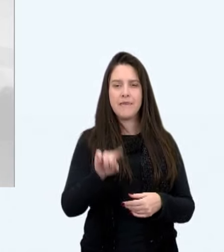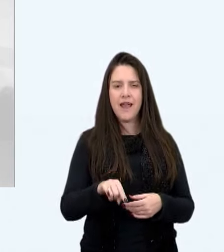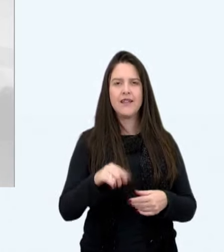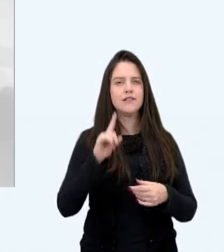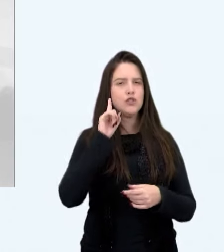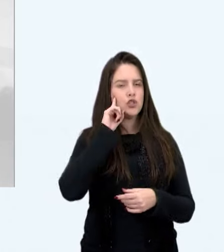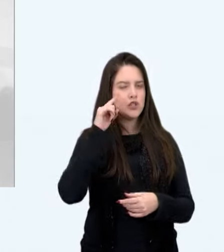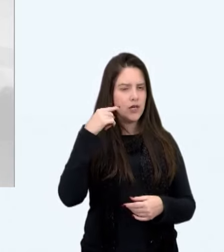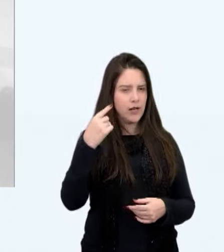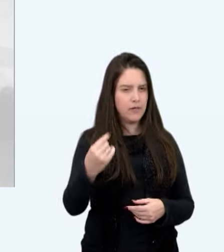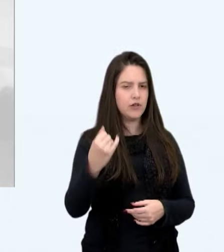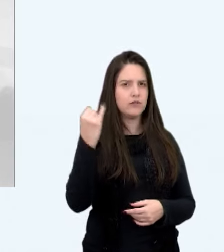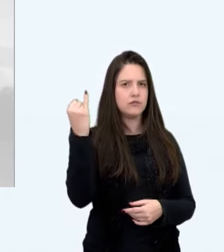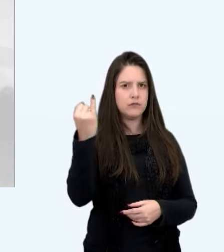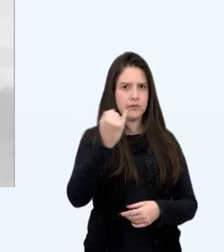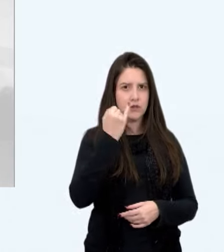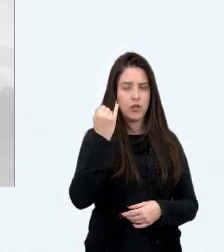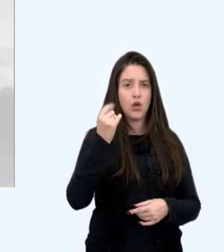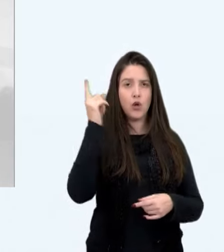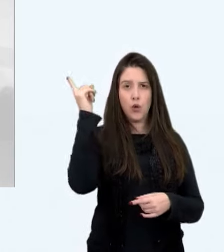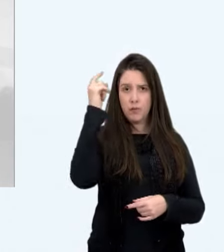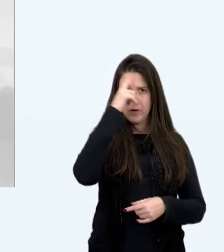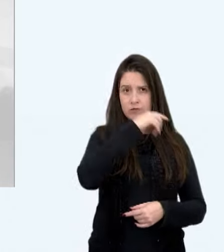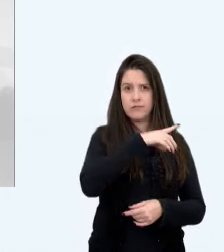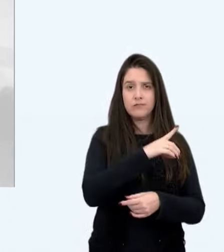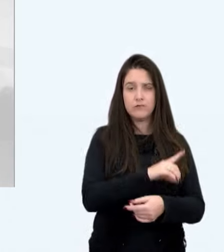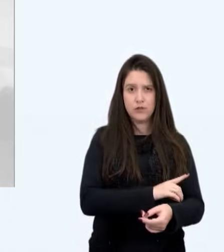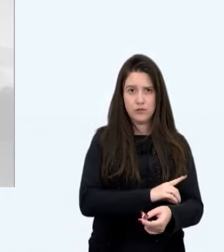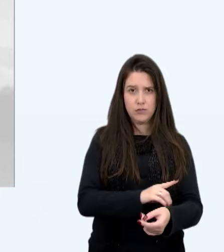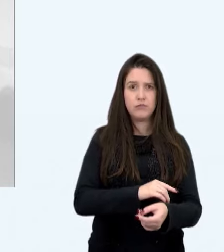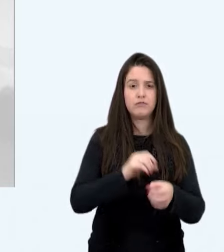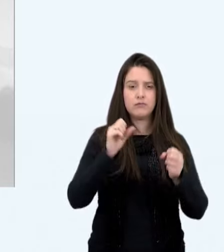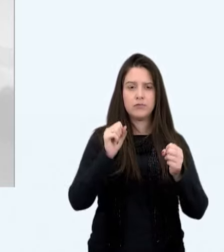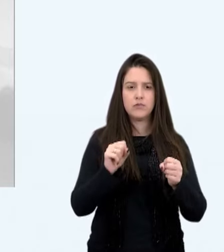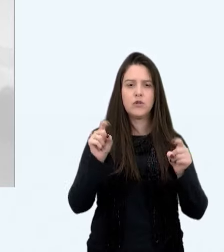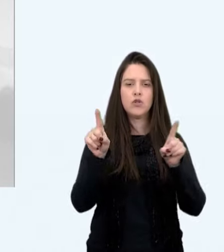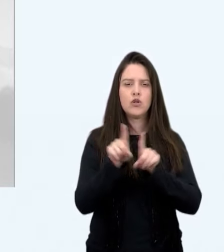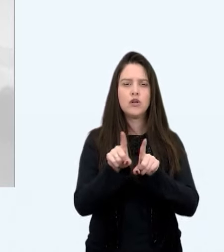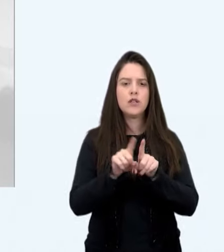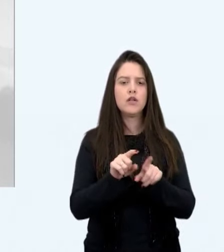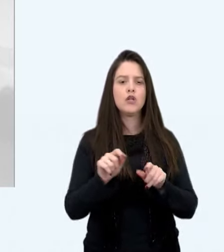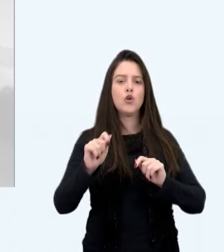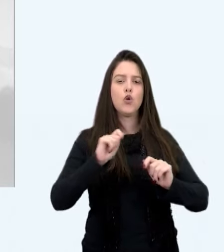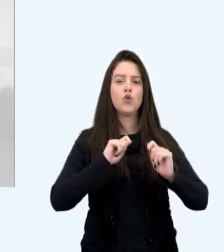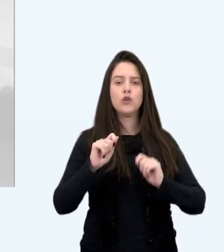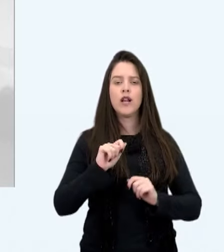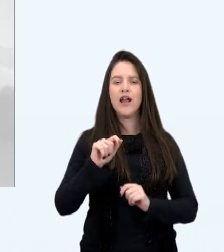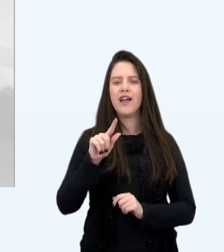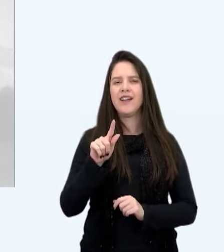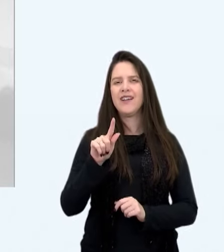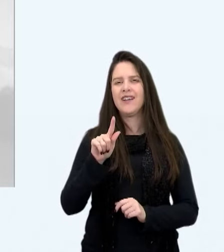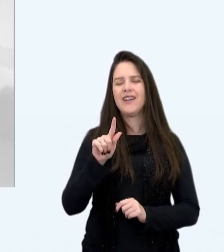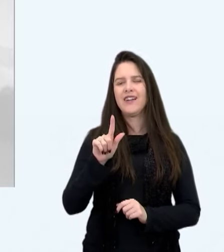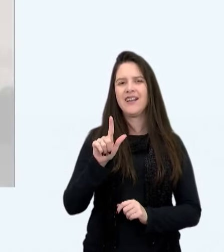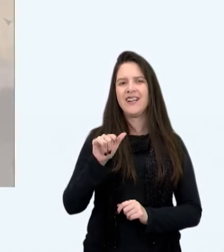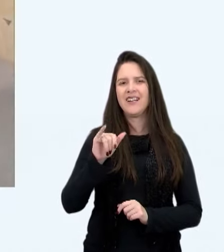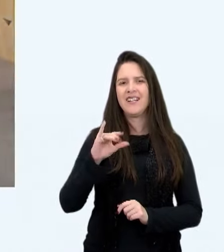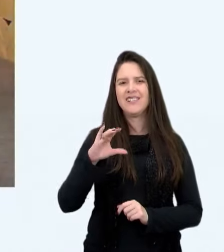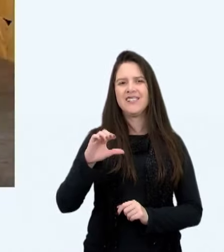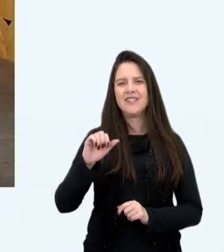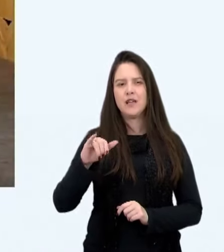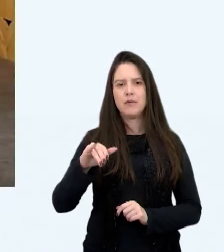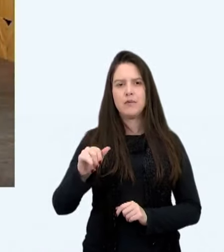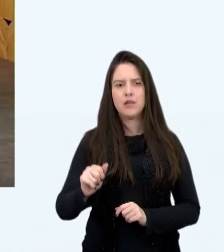isso é muito importante pelas complicações que o diabetes pode trazer, e fazer esse controle da glicemia, principalmente nos casos